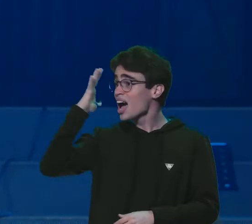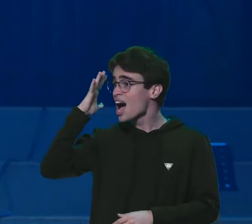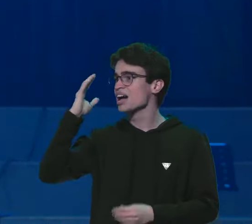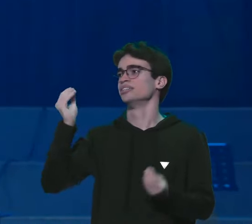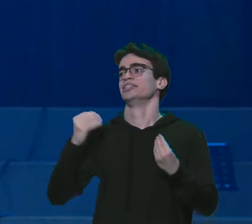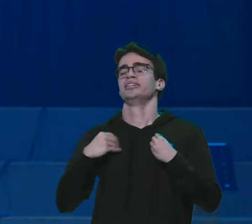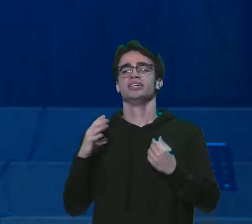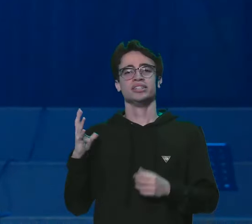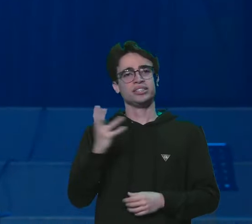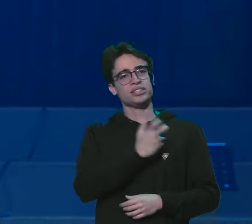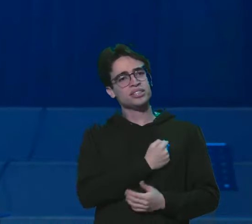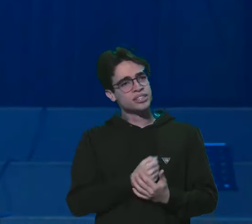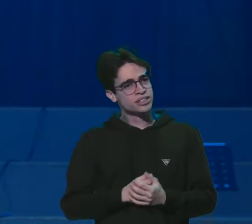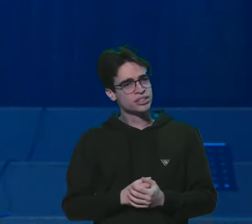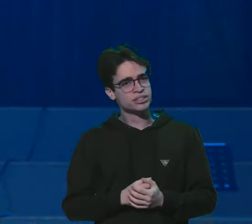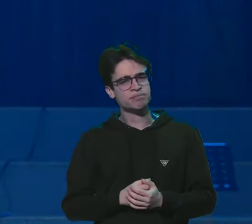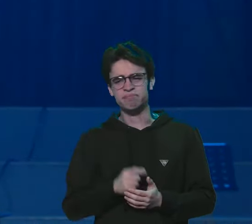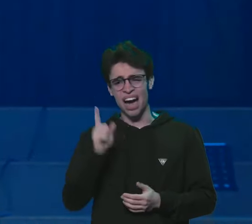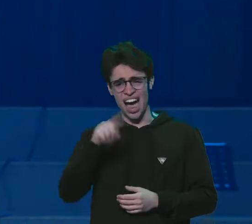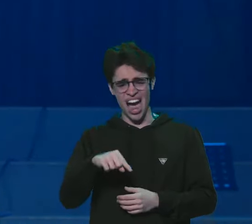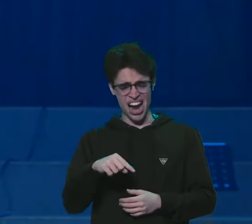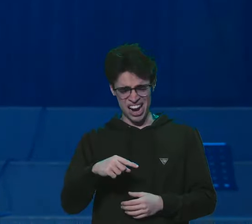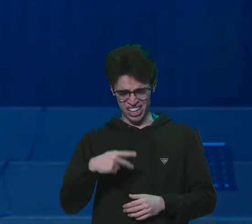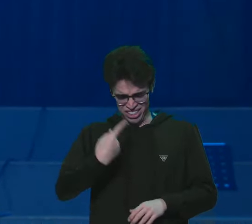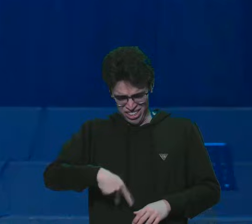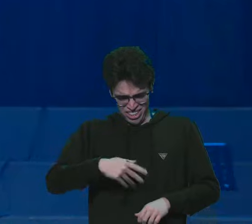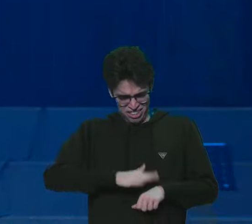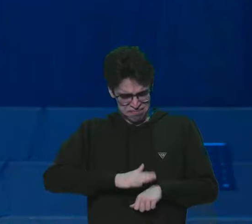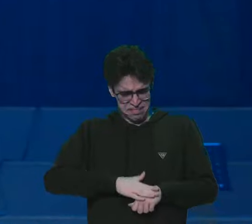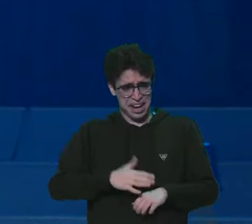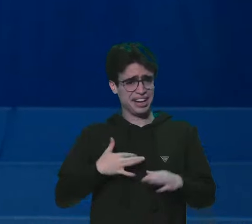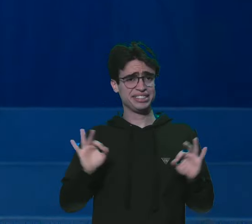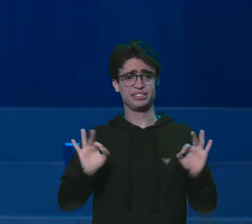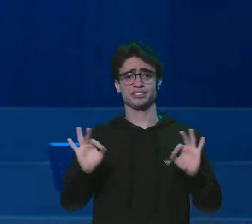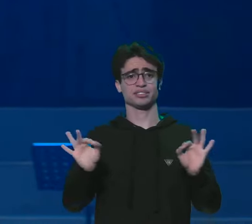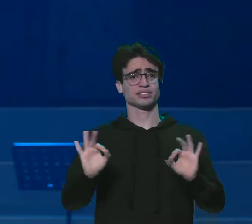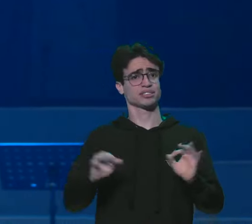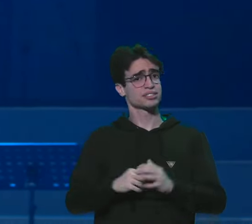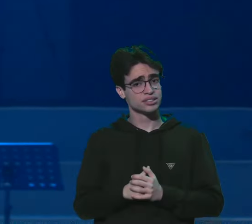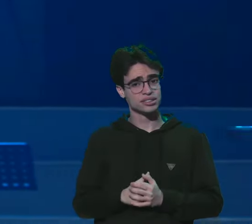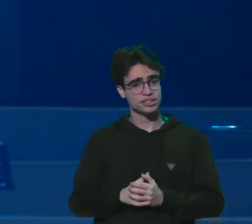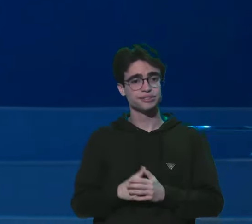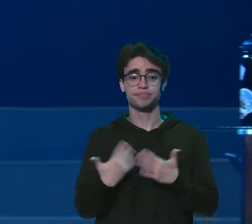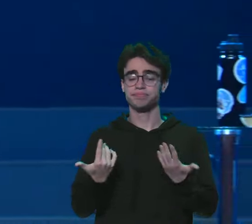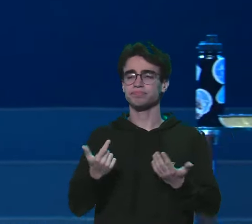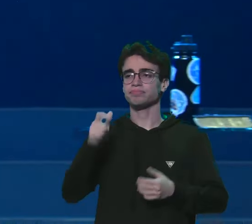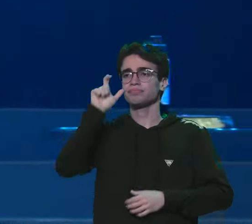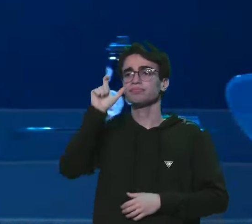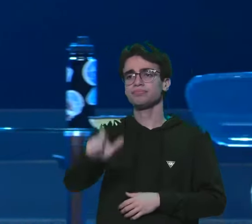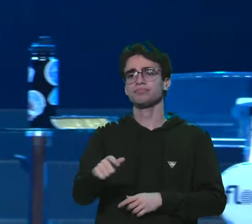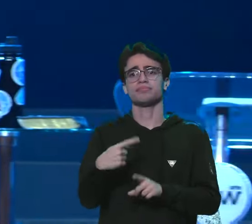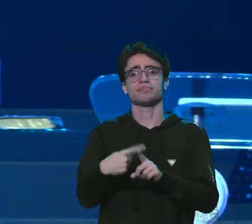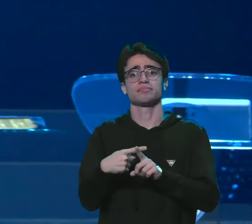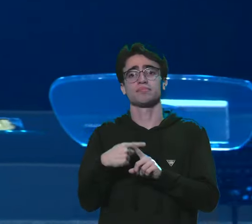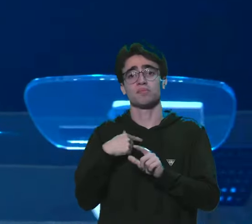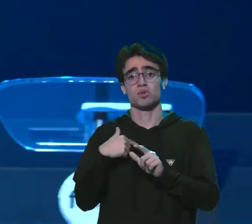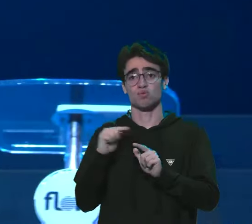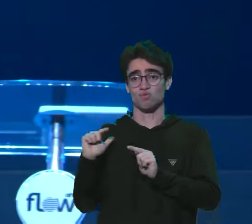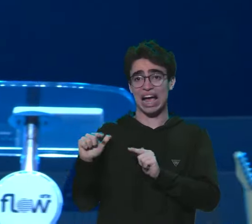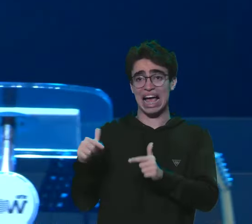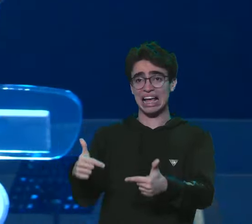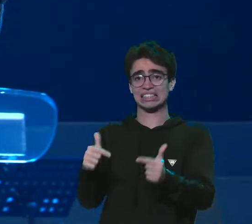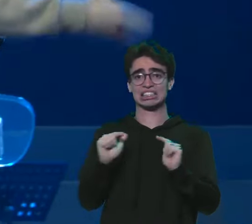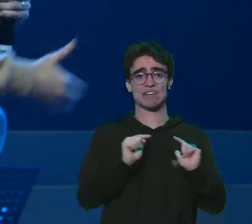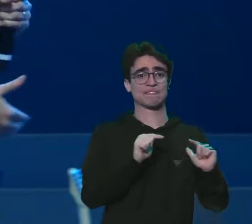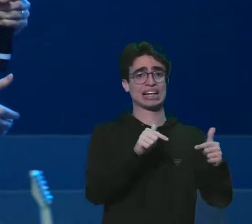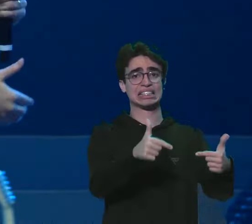isso não vem de nós. E é interessante porque as nossas obras